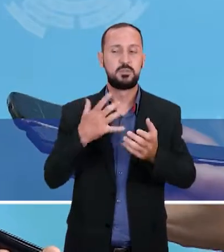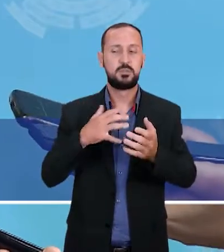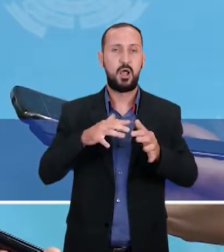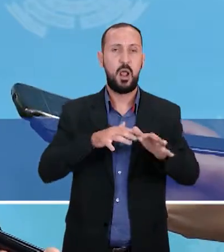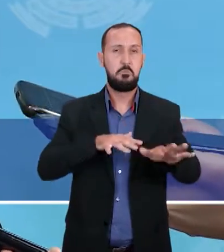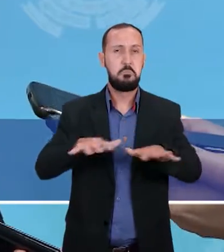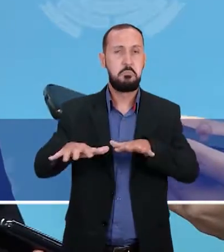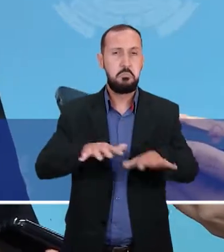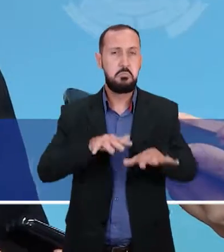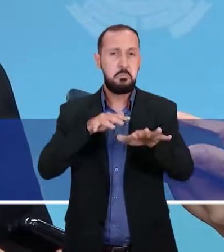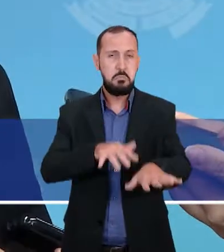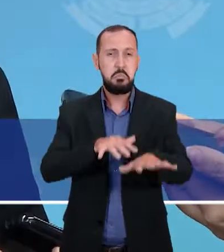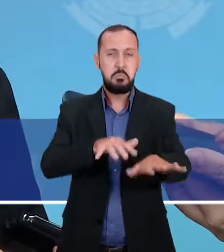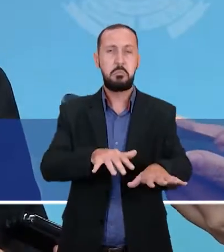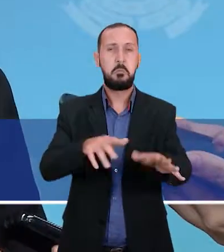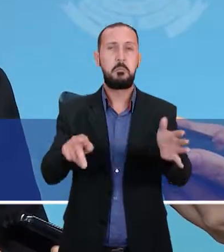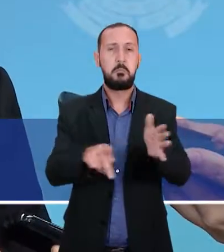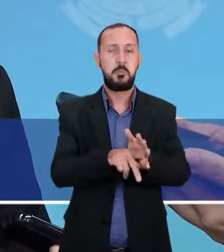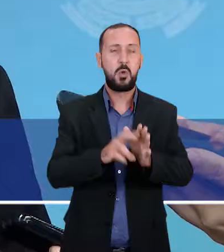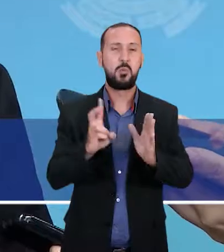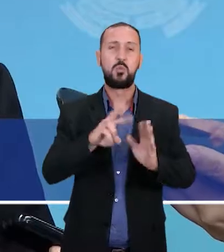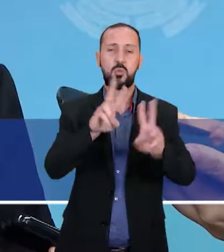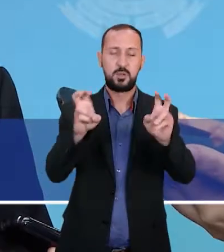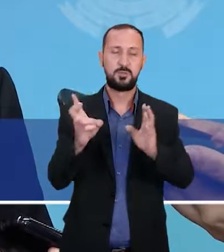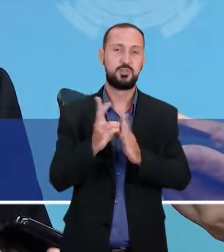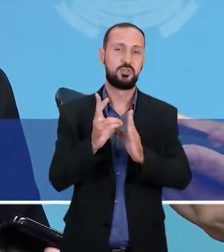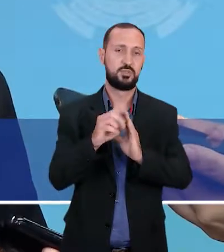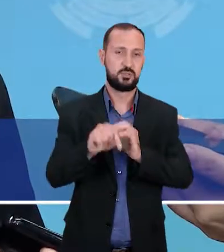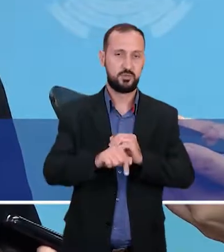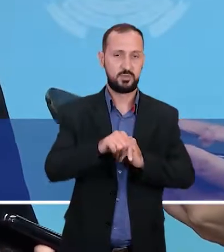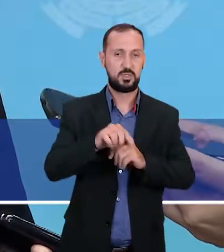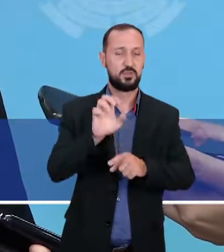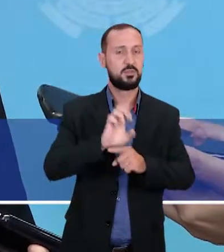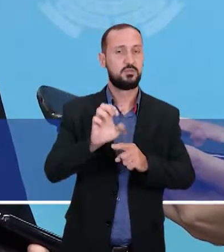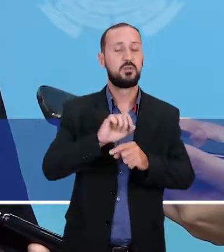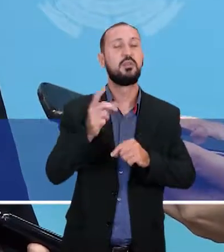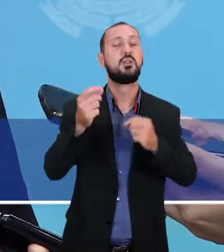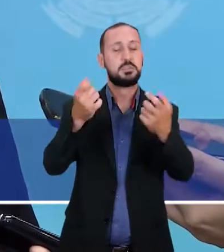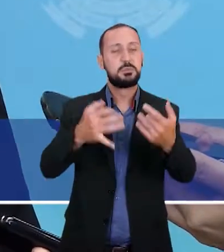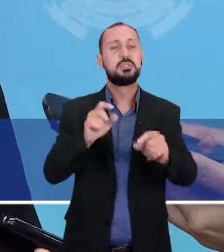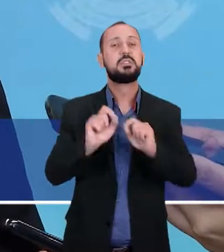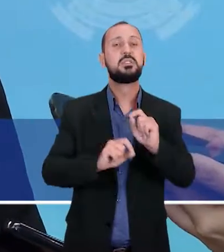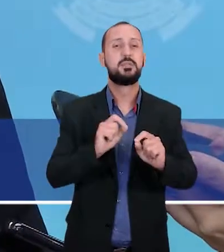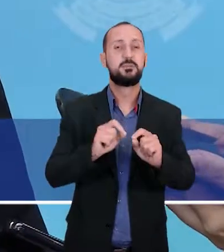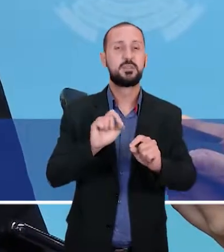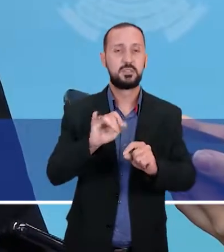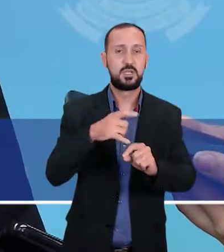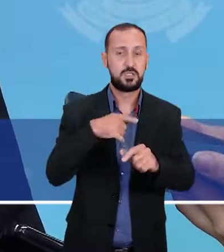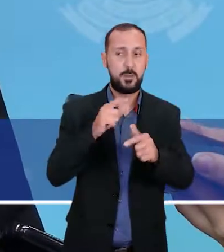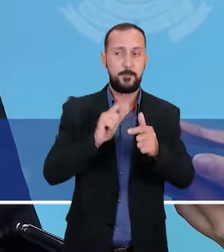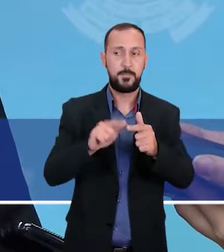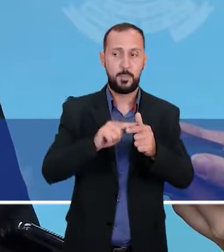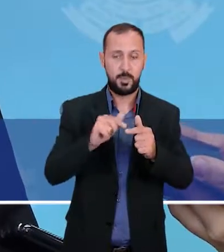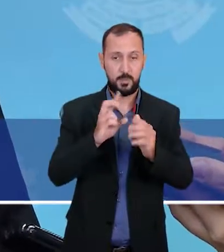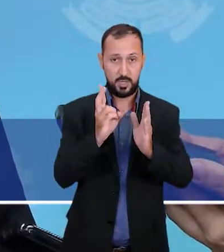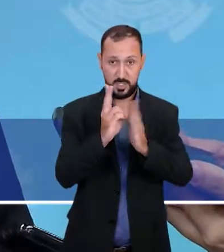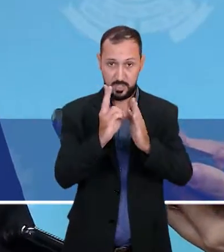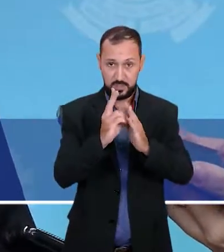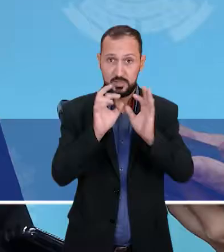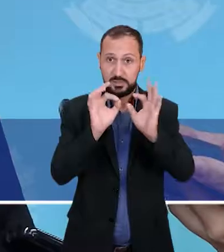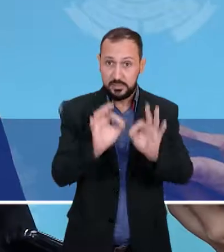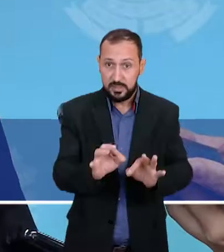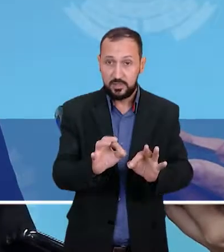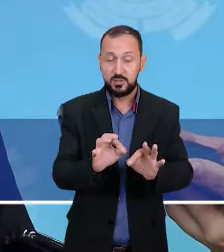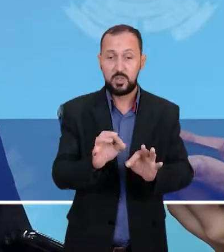tumultos envolvendo a questão indígena no Estado. Eu costumo dizer o seguinte, que se a questão indígena estivesse